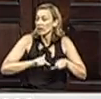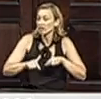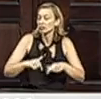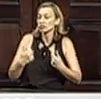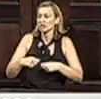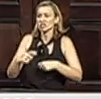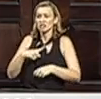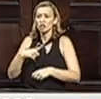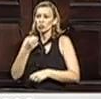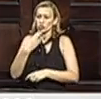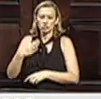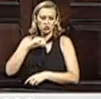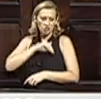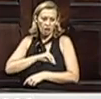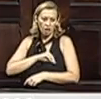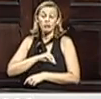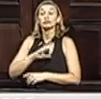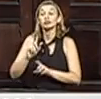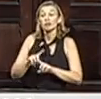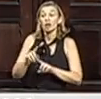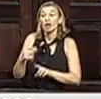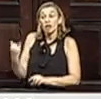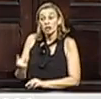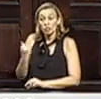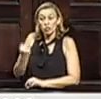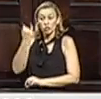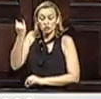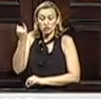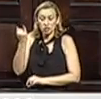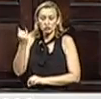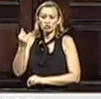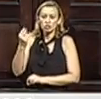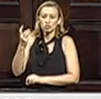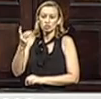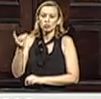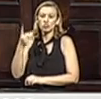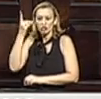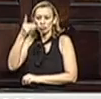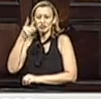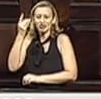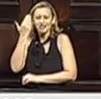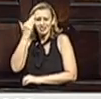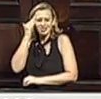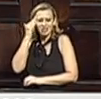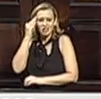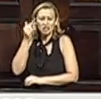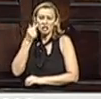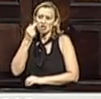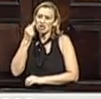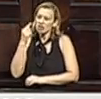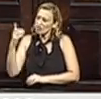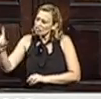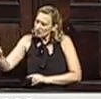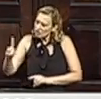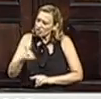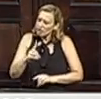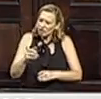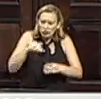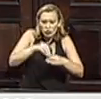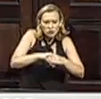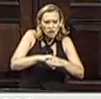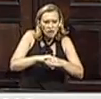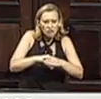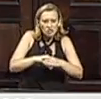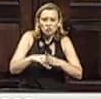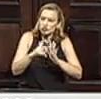saúde. Então é importante que os deputados tenham essa sensibilidade de vir aqui votar a favor desse projeto